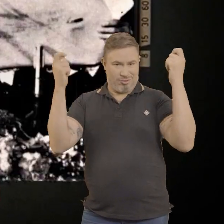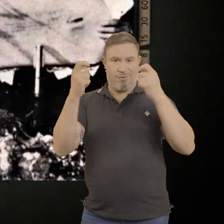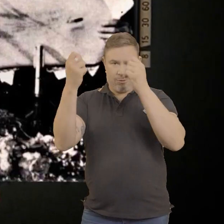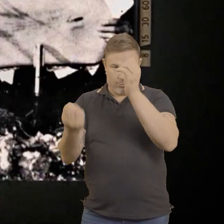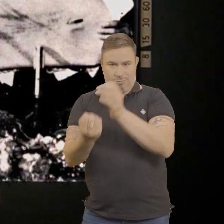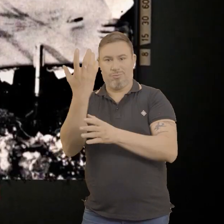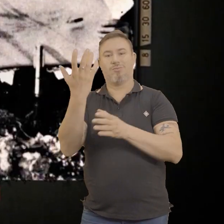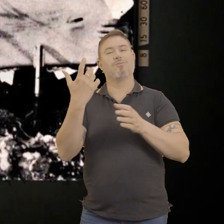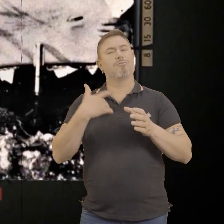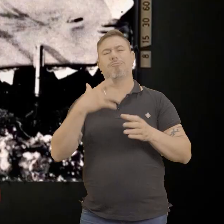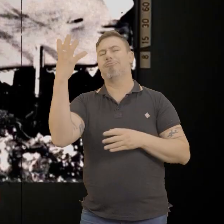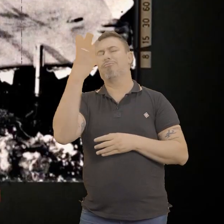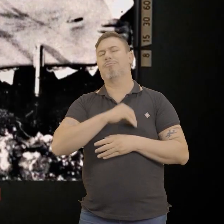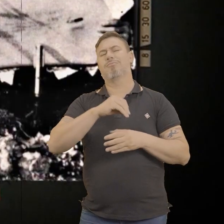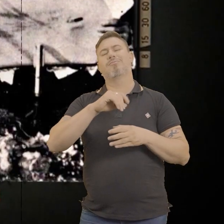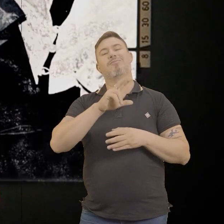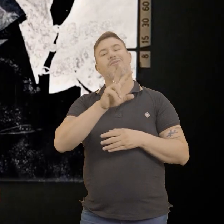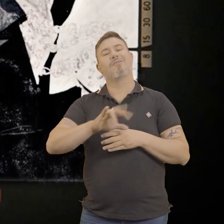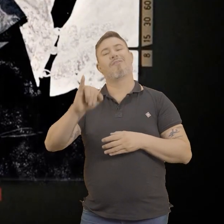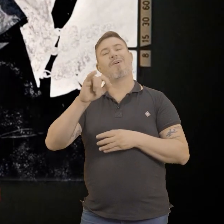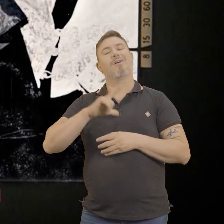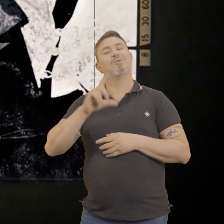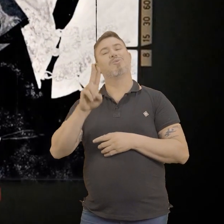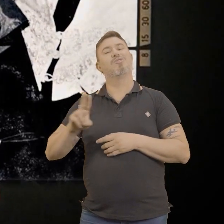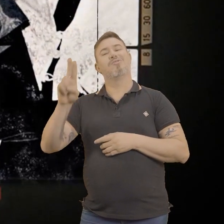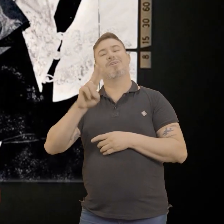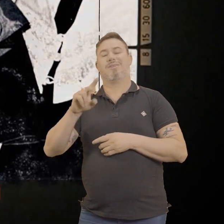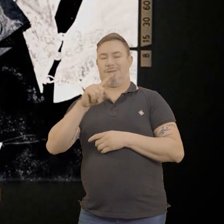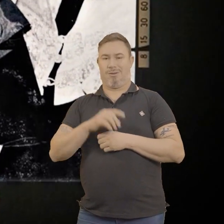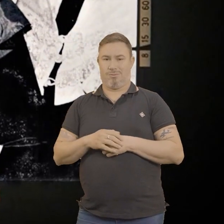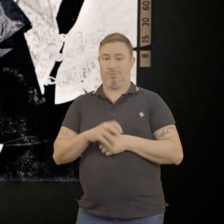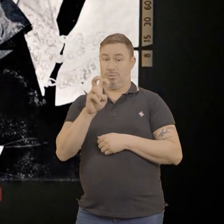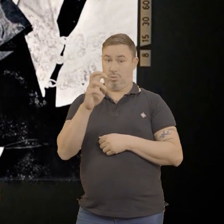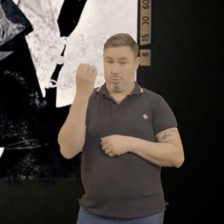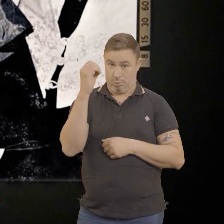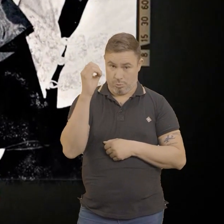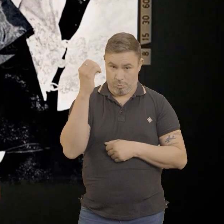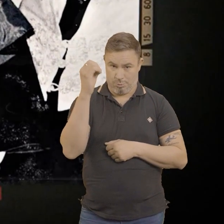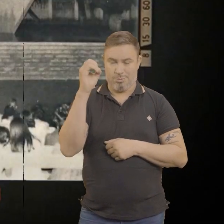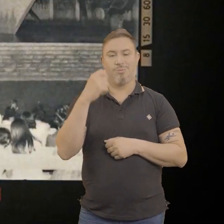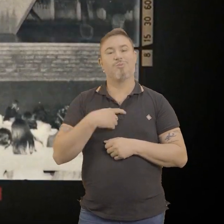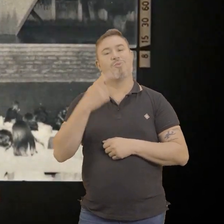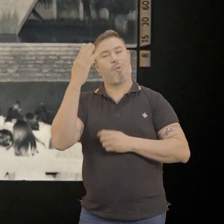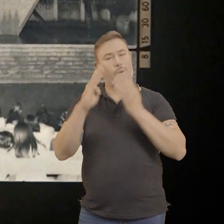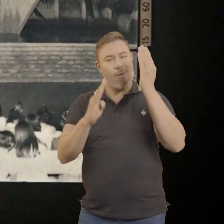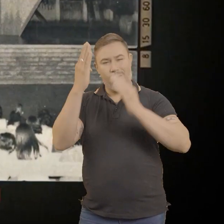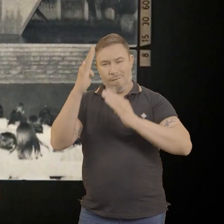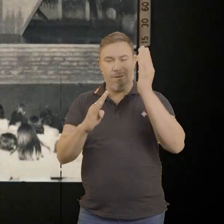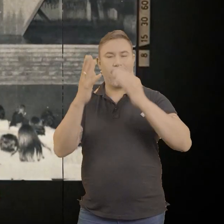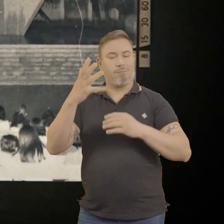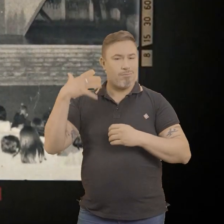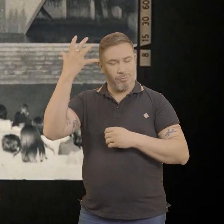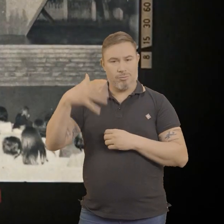inauguração do magnífico Logradouro Universitário. No dia 5 de outubro, o coral do Conservatório de